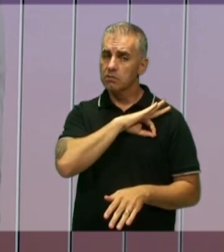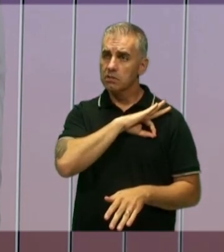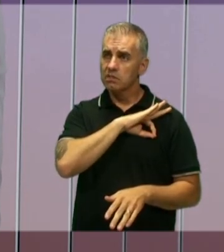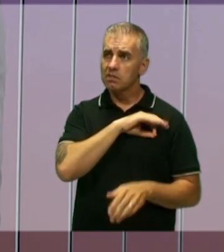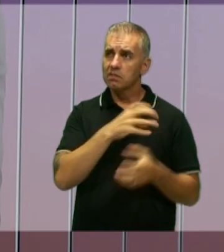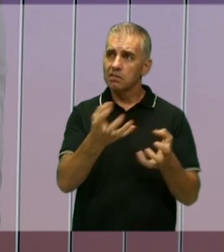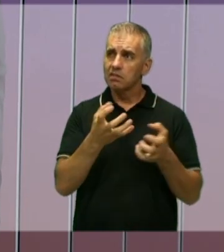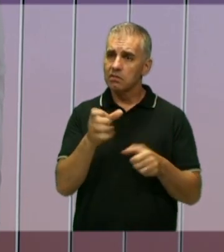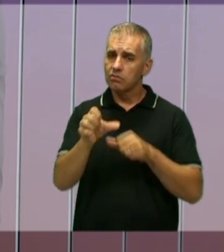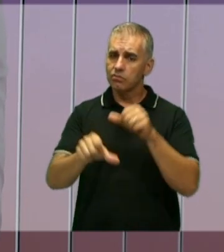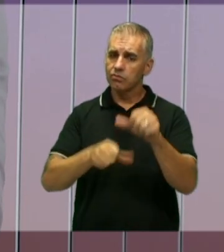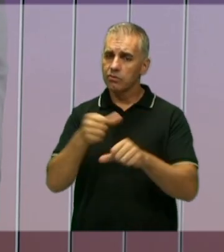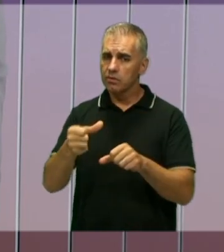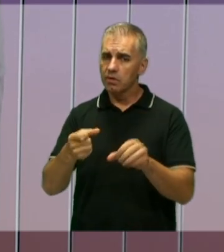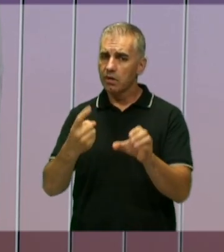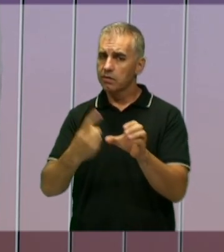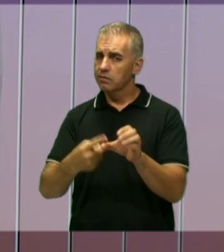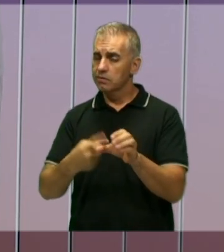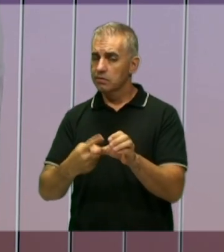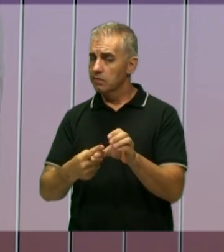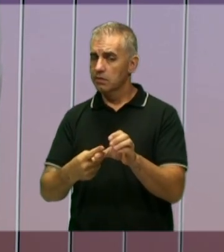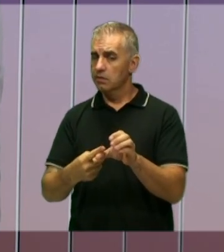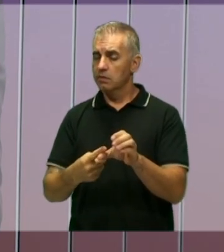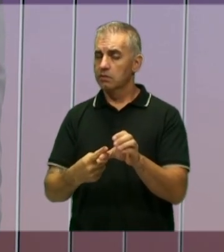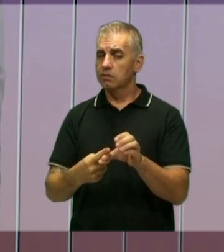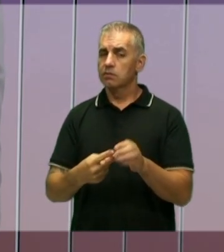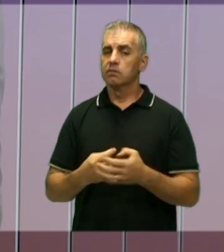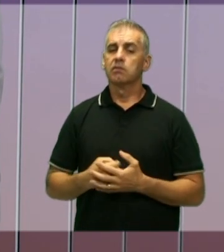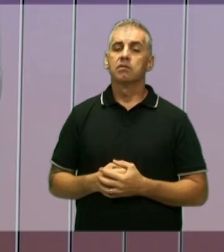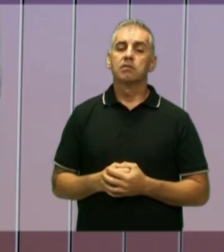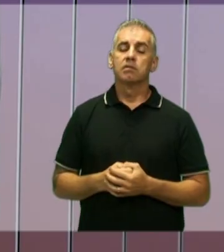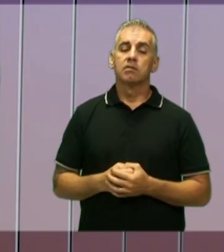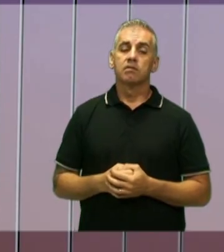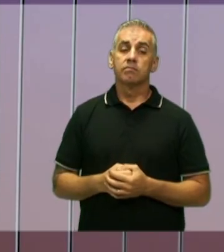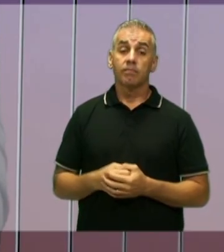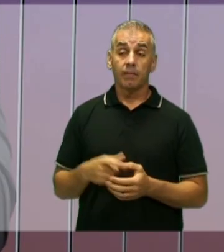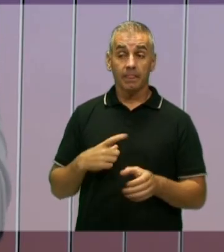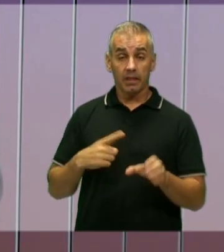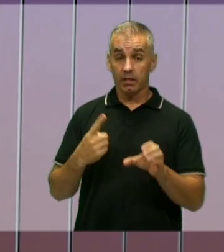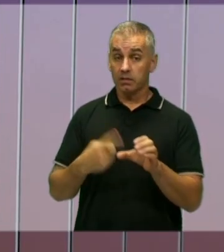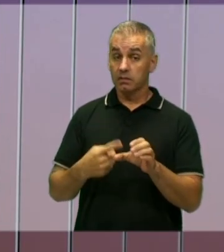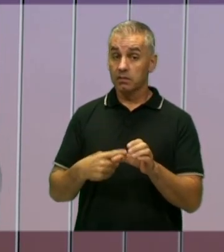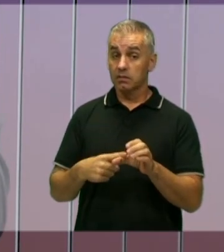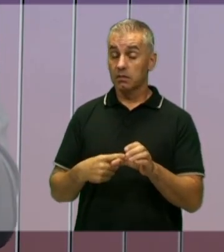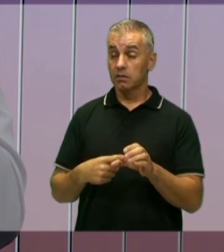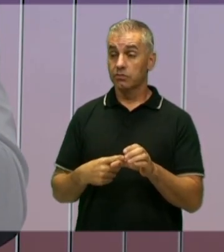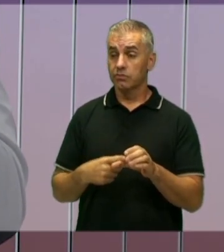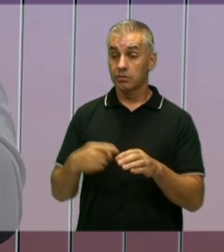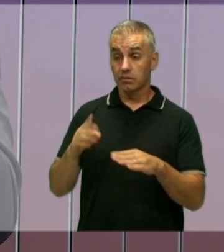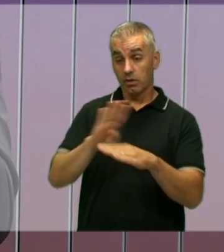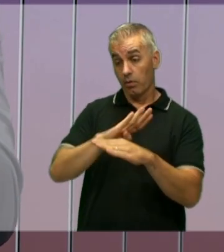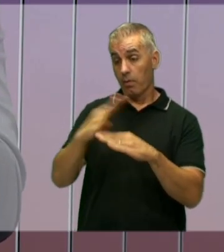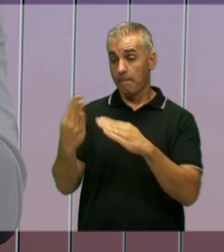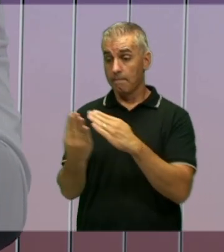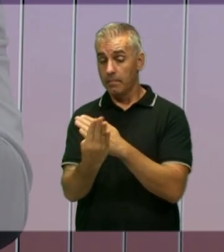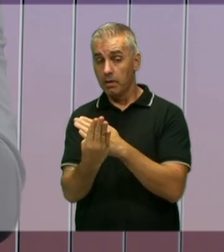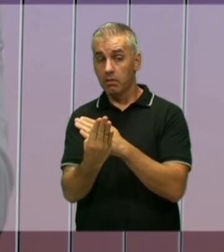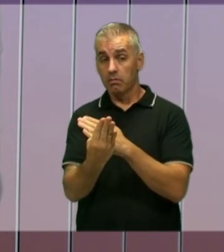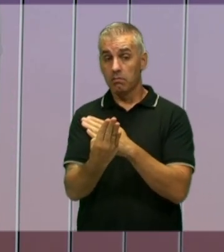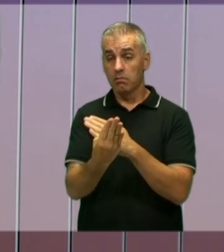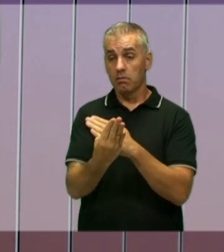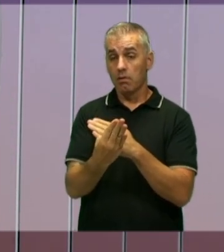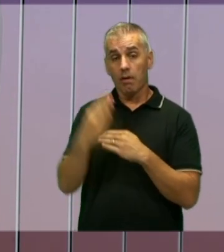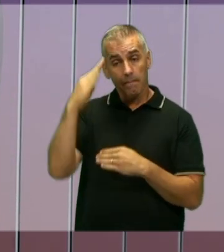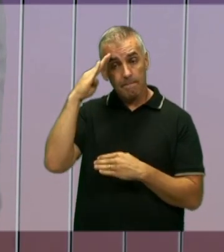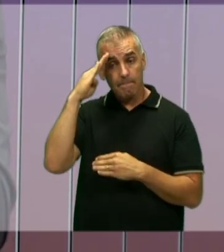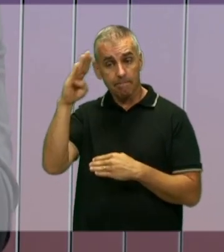como existe, eu não estou inventando a roda, né? Isso existe, tem precedente, tem um monte de cidade que tem a Vila Militar, que é uma região, num bairro, numa região